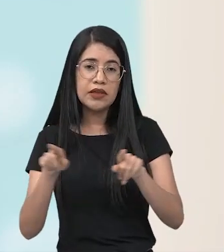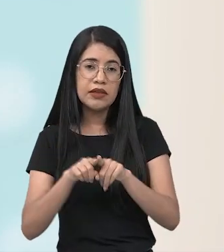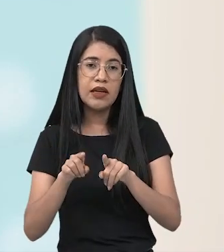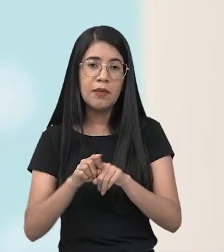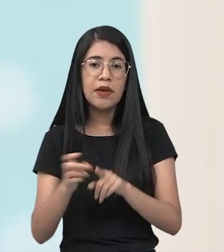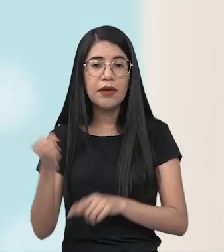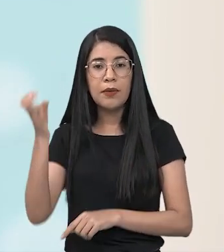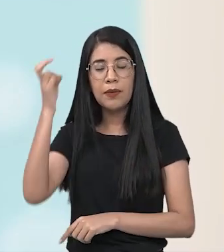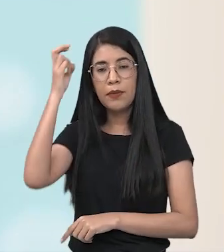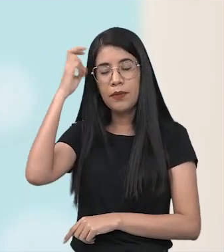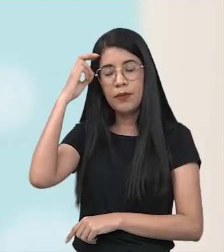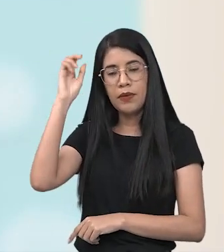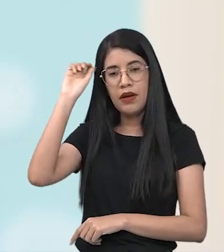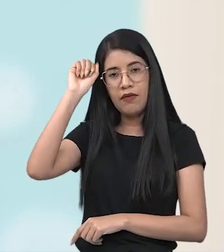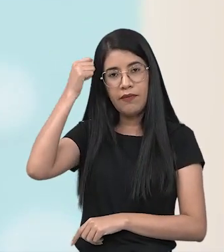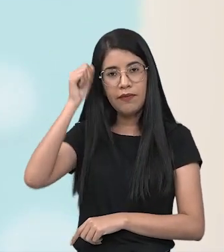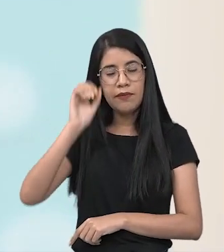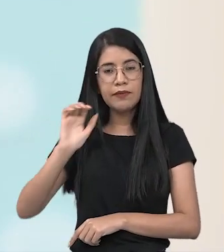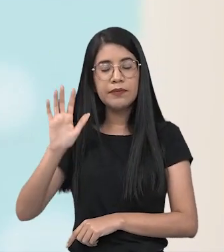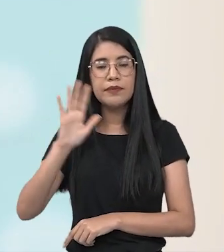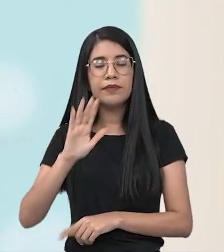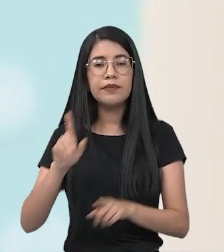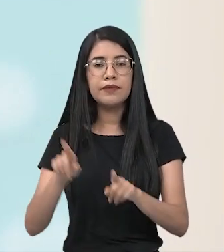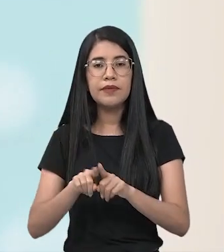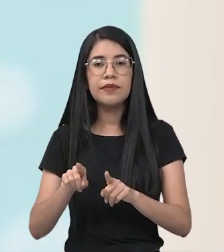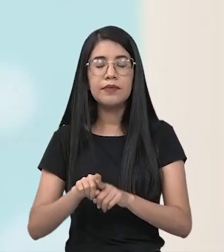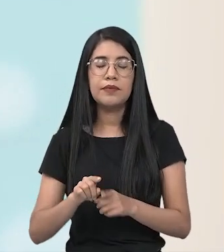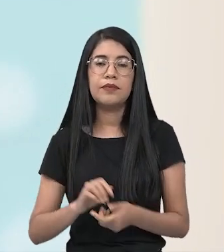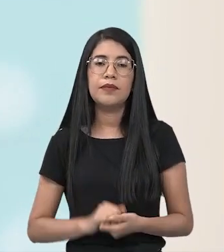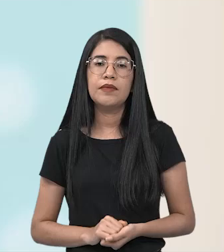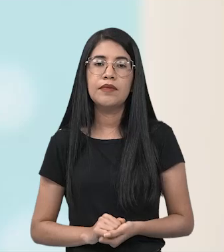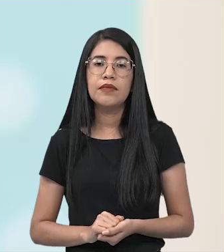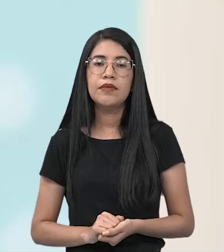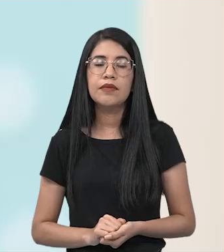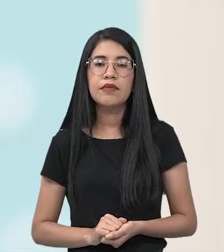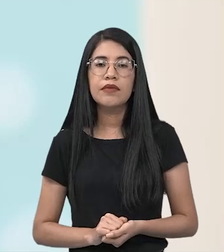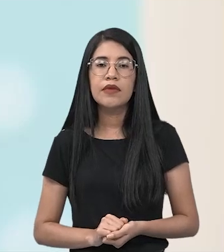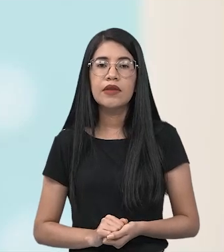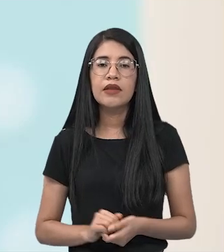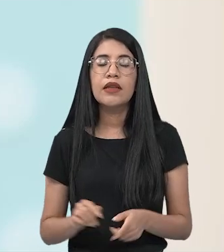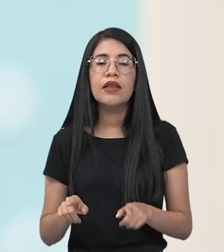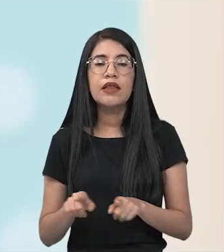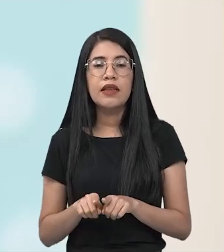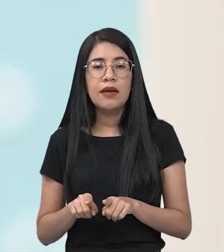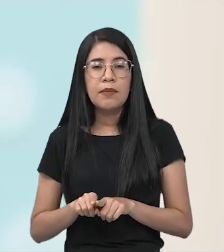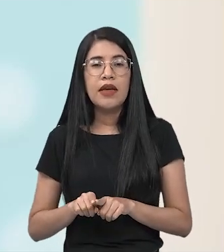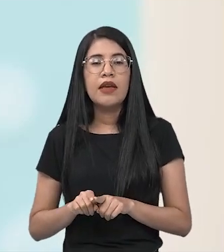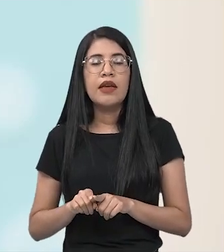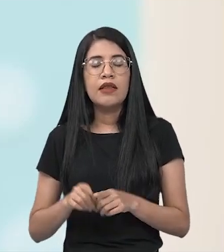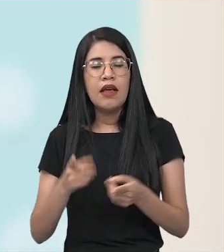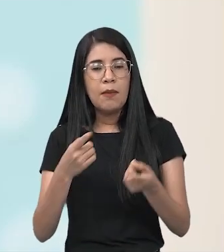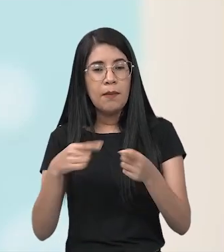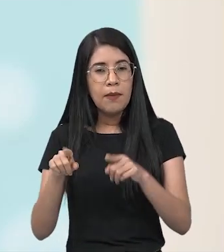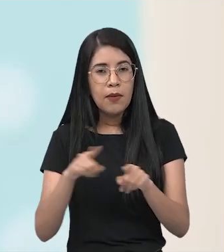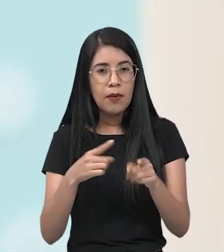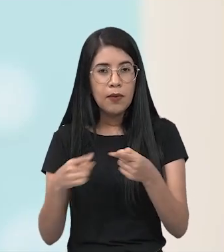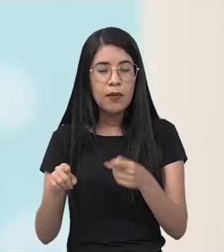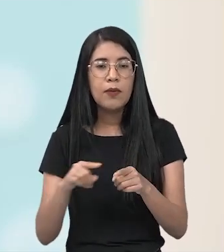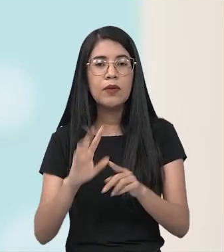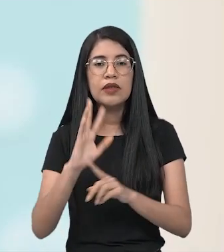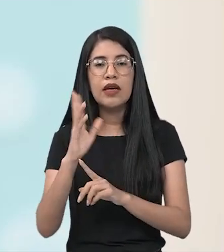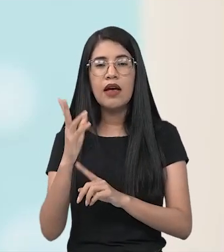cultura africana no Charleston, como a gente viu a cultura africana na música, a cultura africana